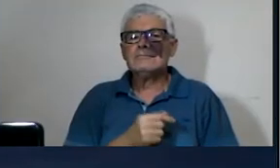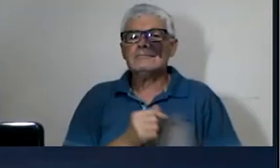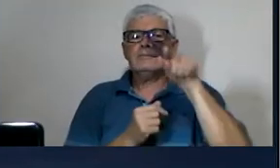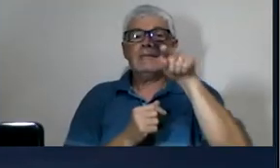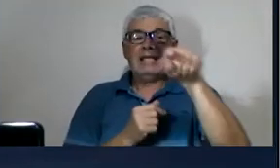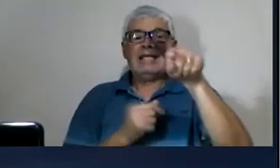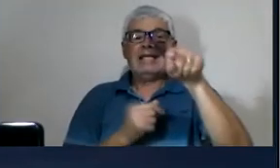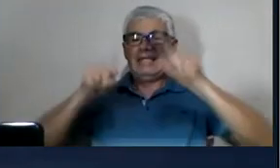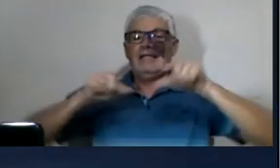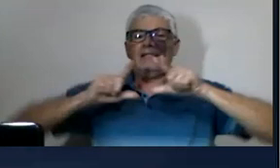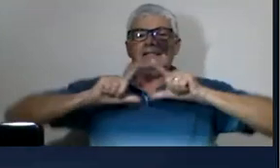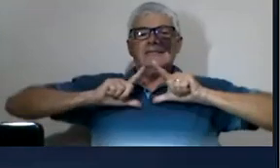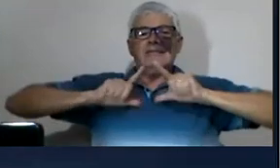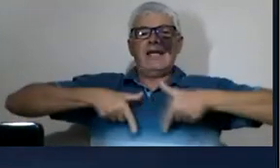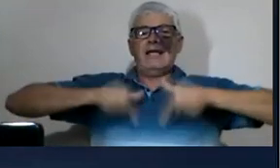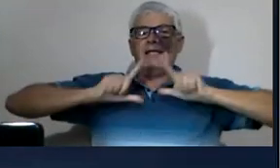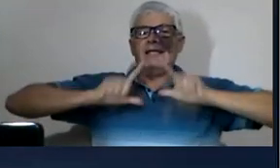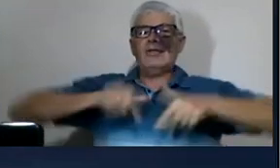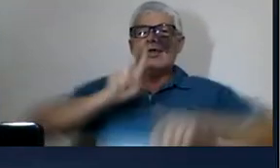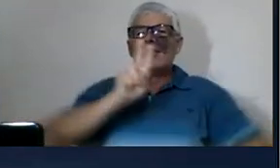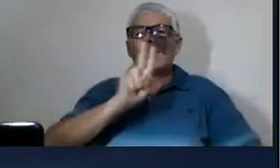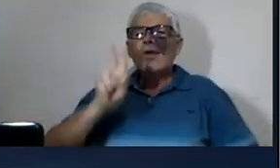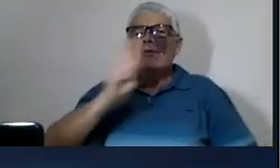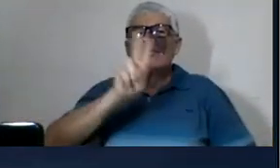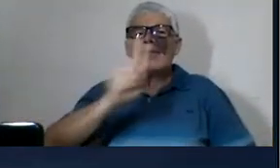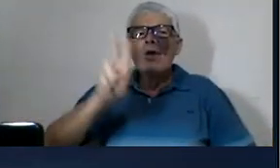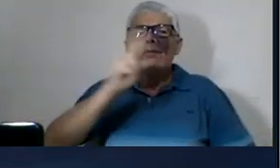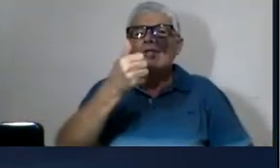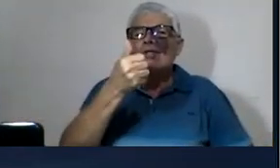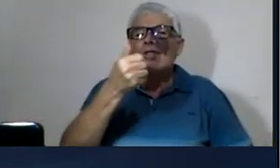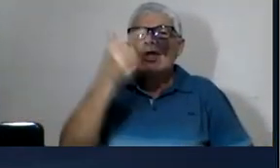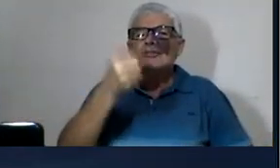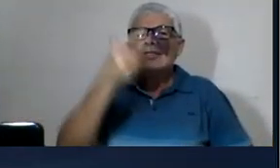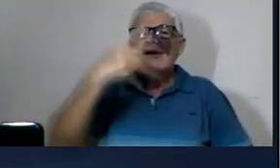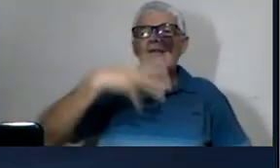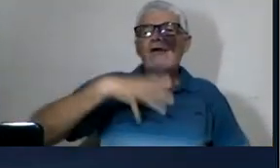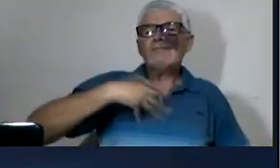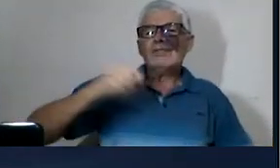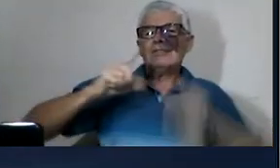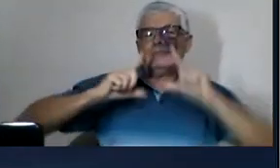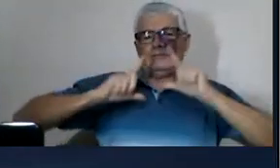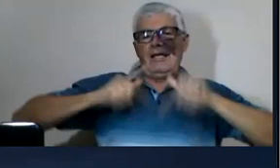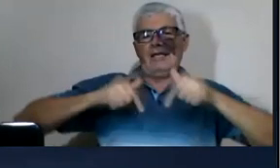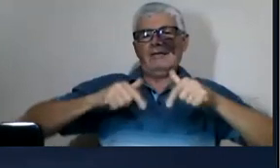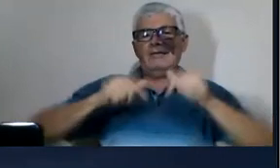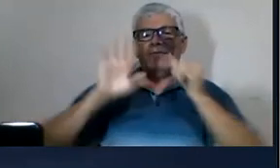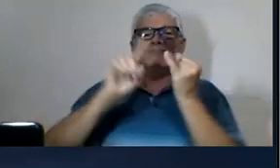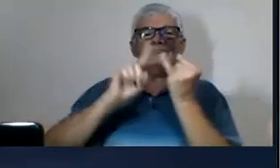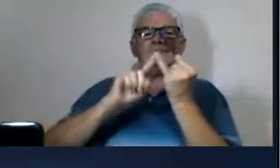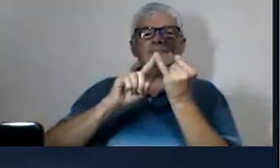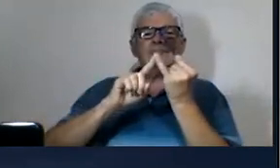não, era câncer nos gânglios. Câncer nos